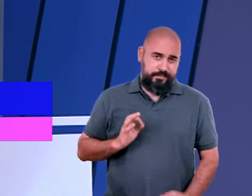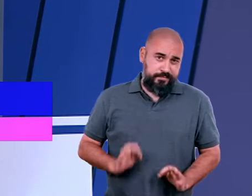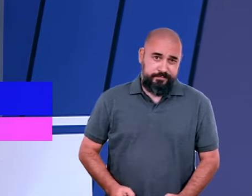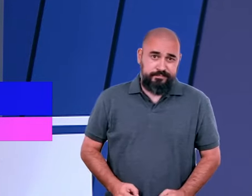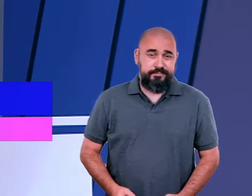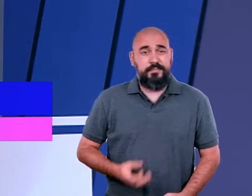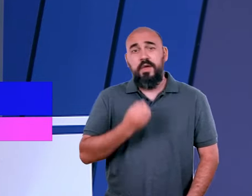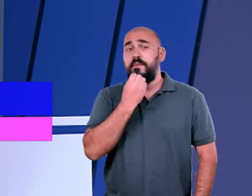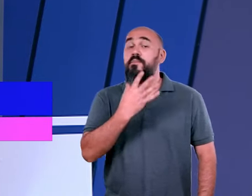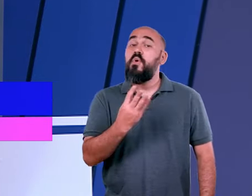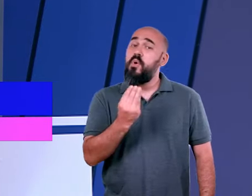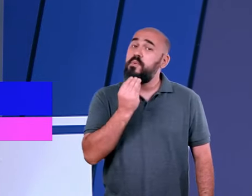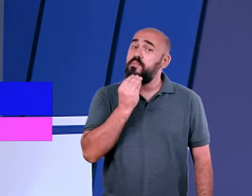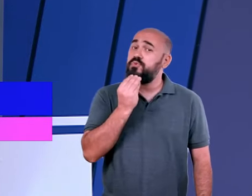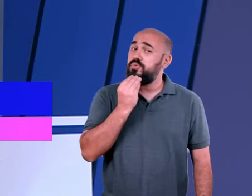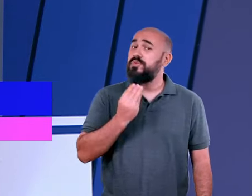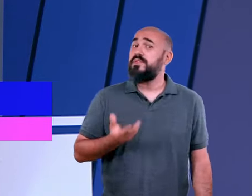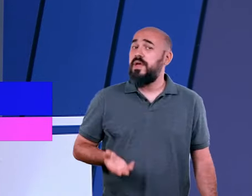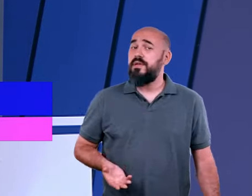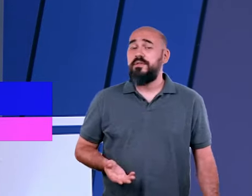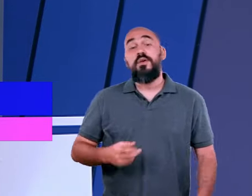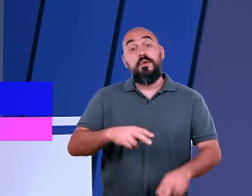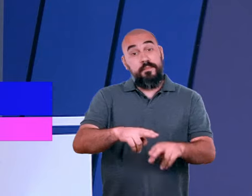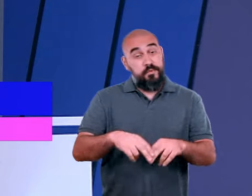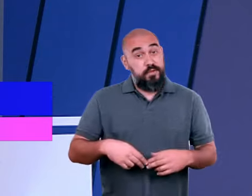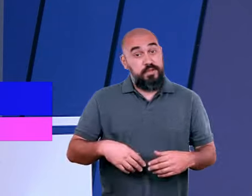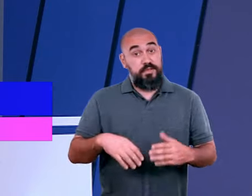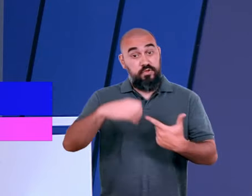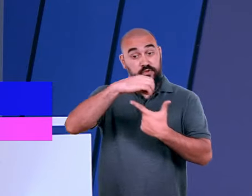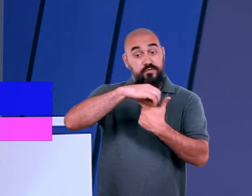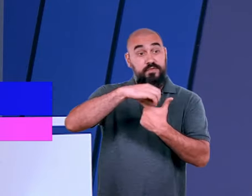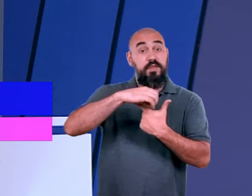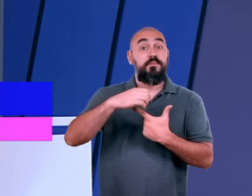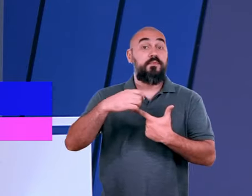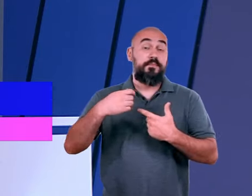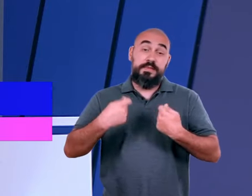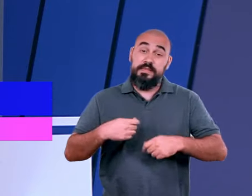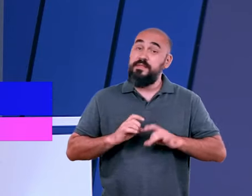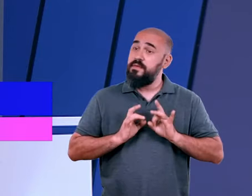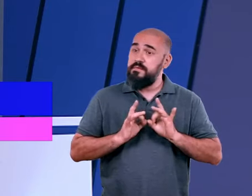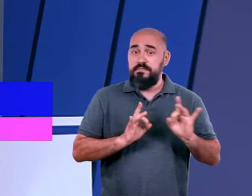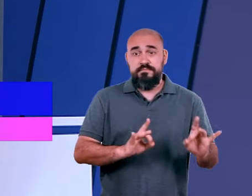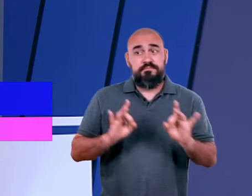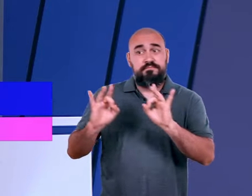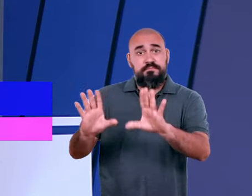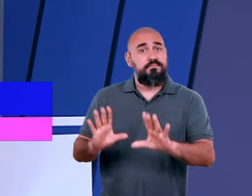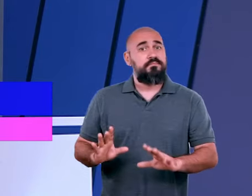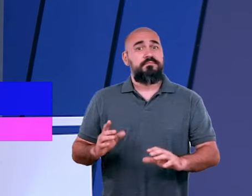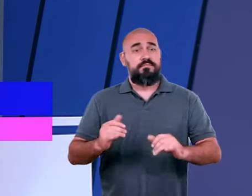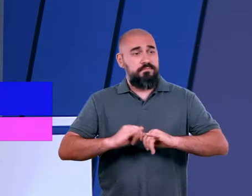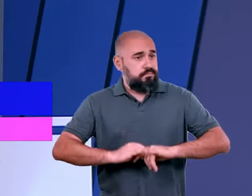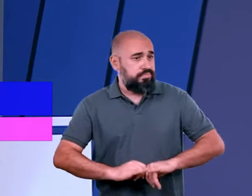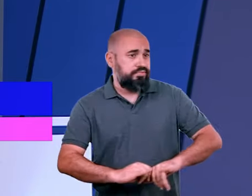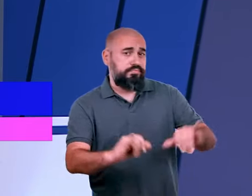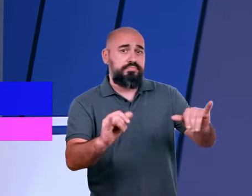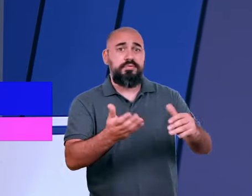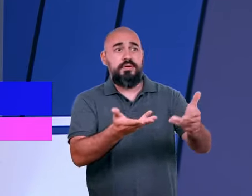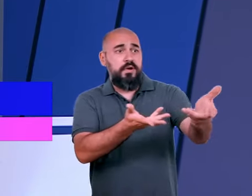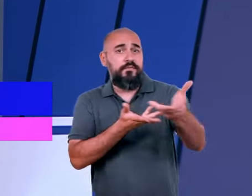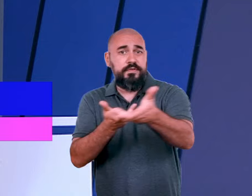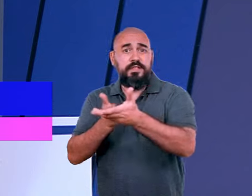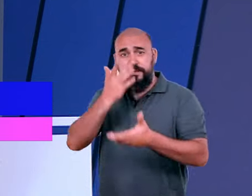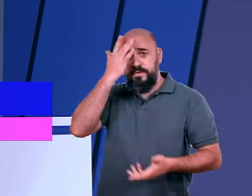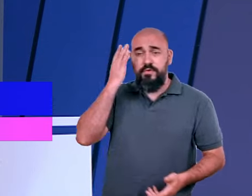privilégio, é uma grande oportunidade. Por isso que a Novo Tempo não pode ficar só com você. Você tem que compartilhar com outras pessoas, convidar mais gente para acompanhar, porque